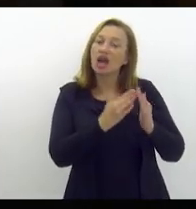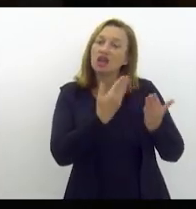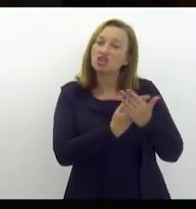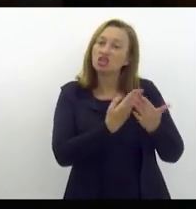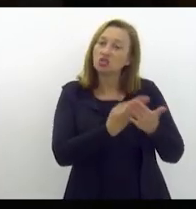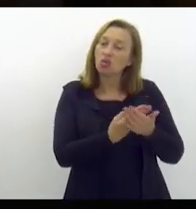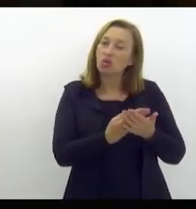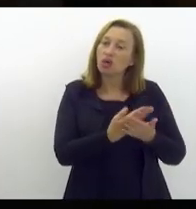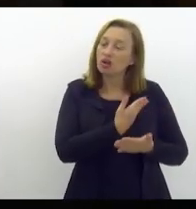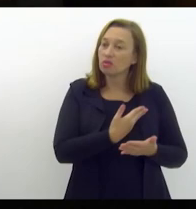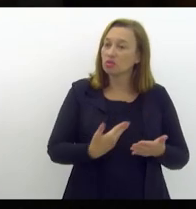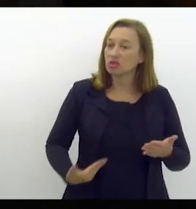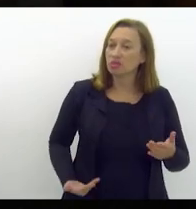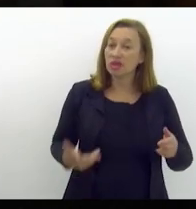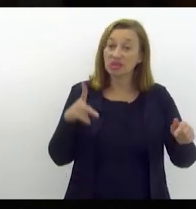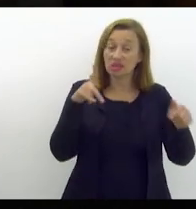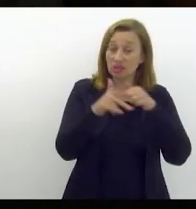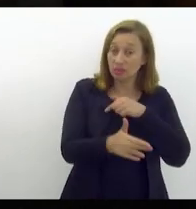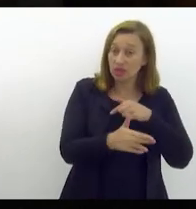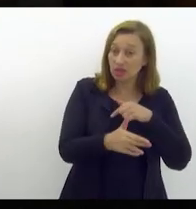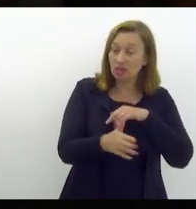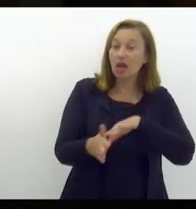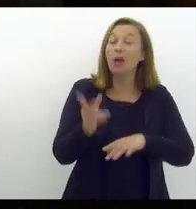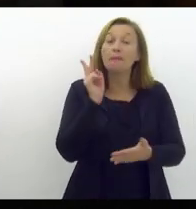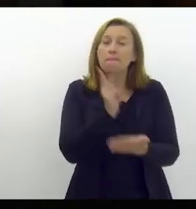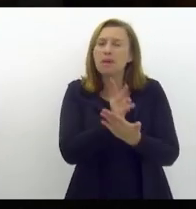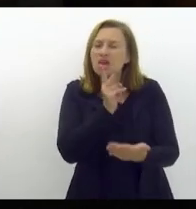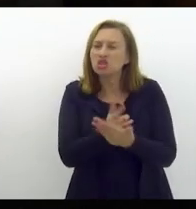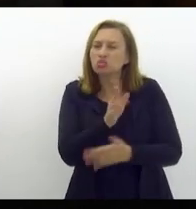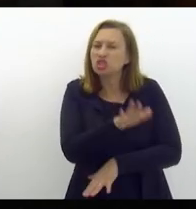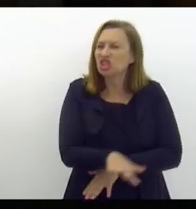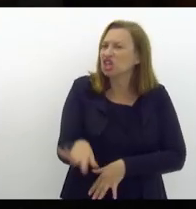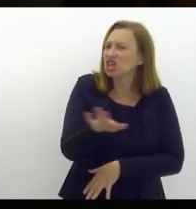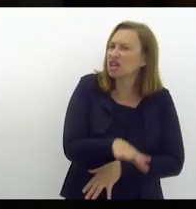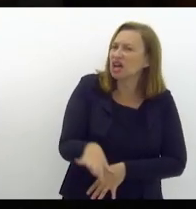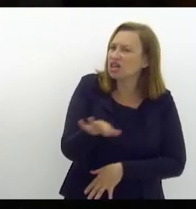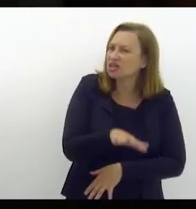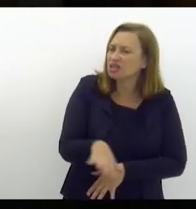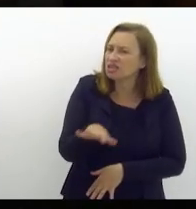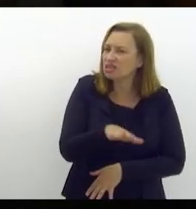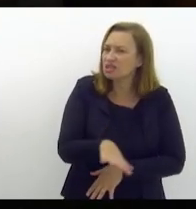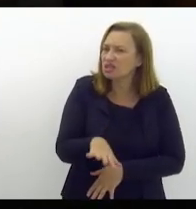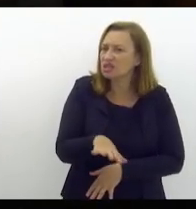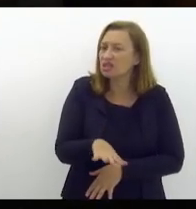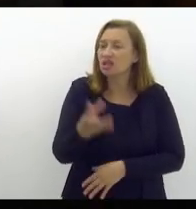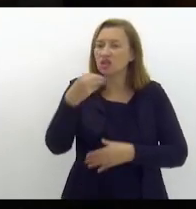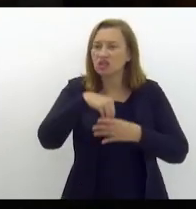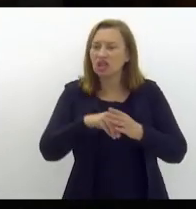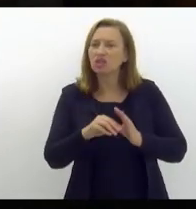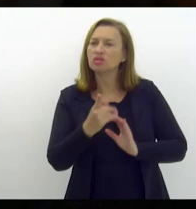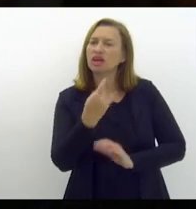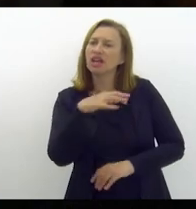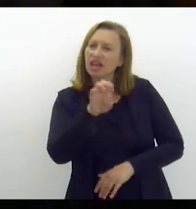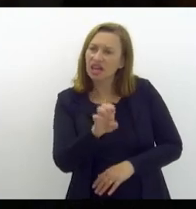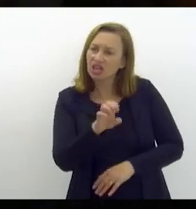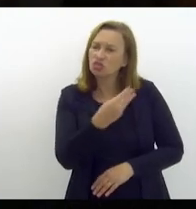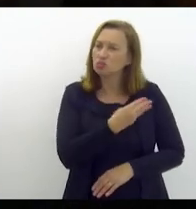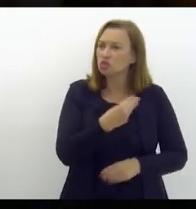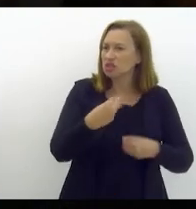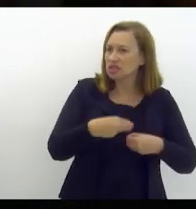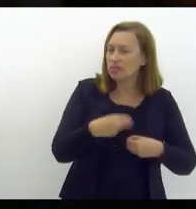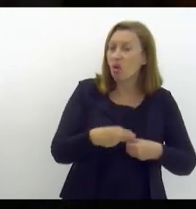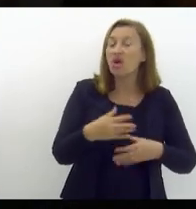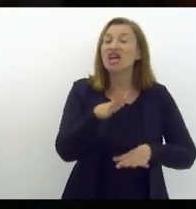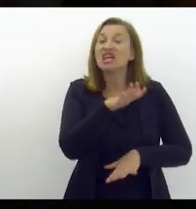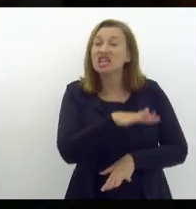municipais sejam interrompidas, mesmo que crianças que estão na creche municipal,